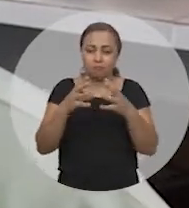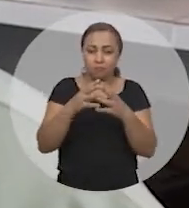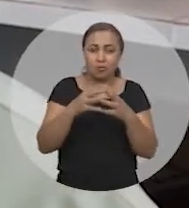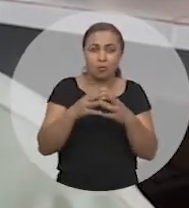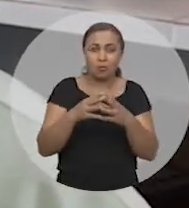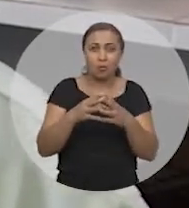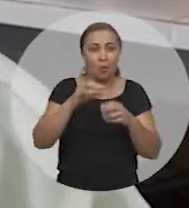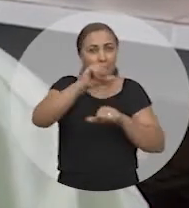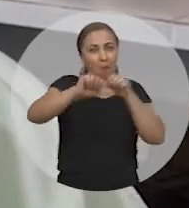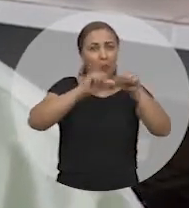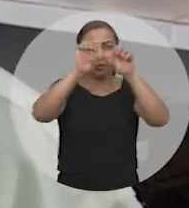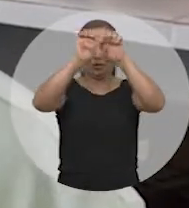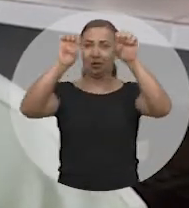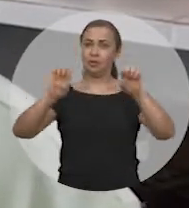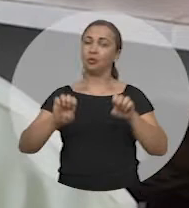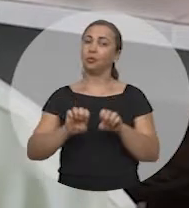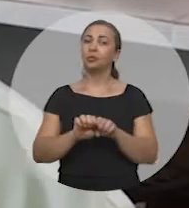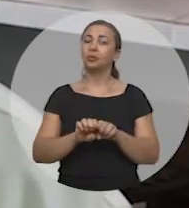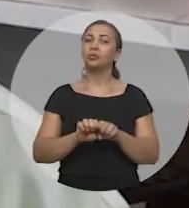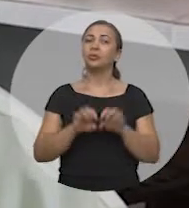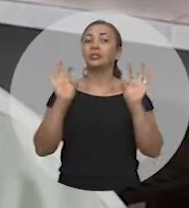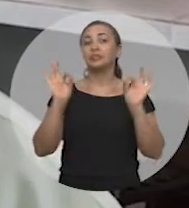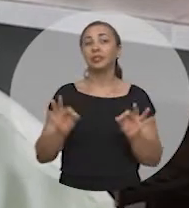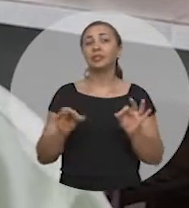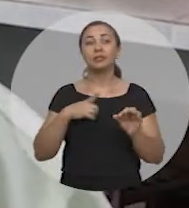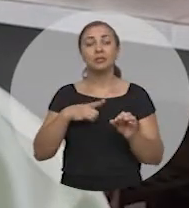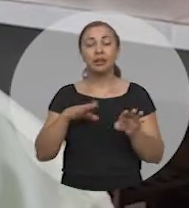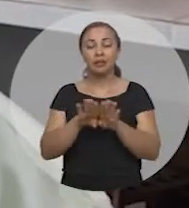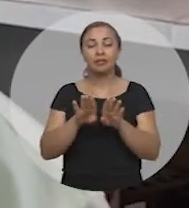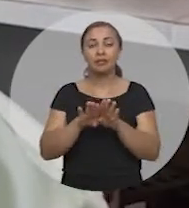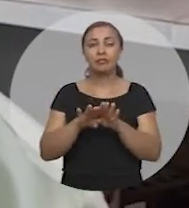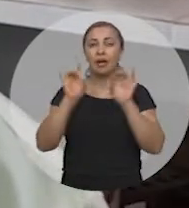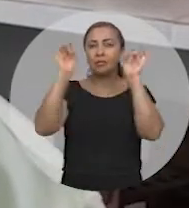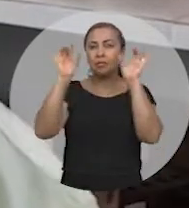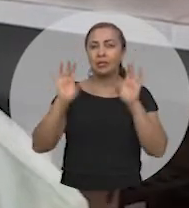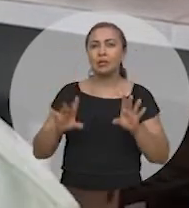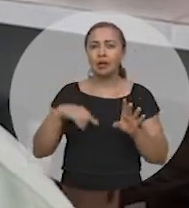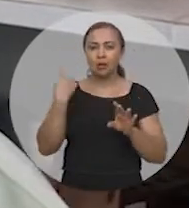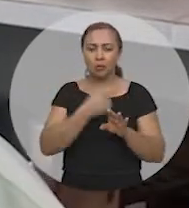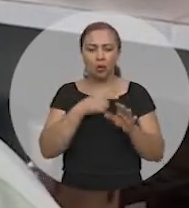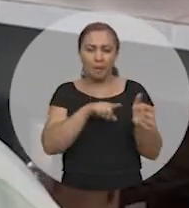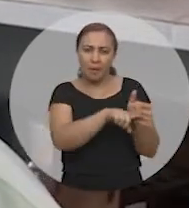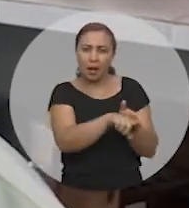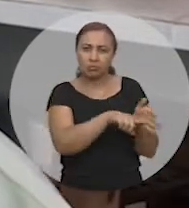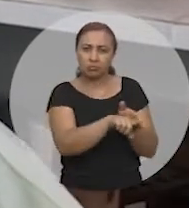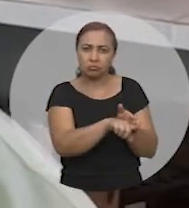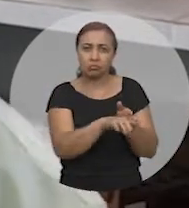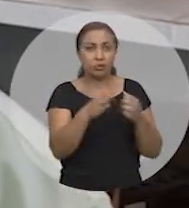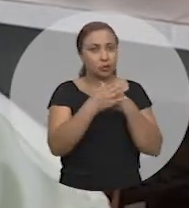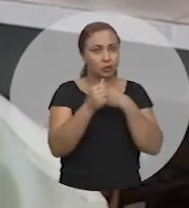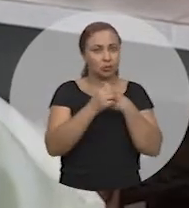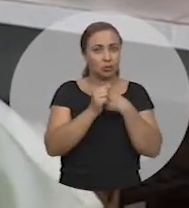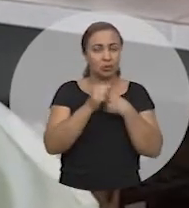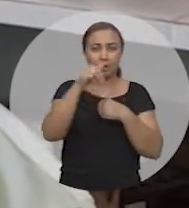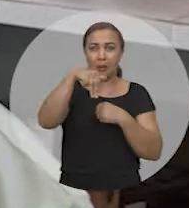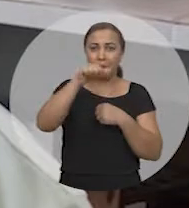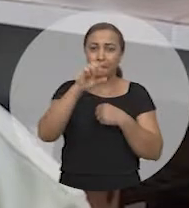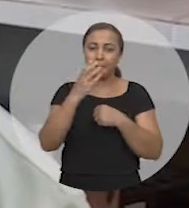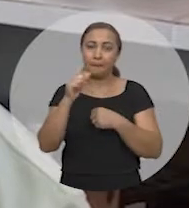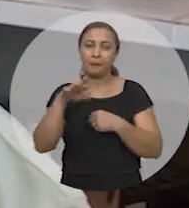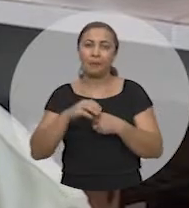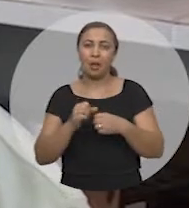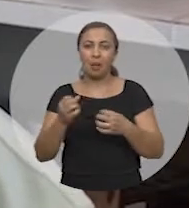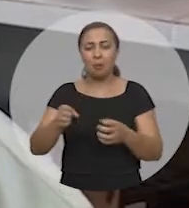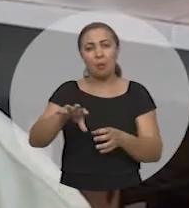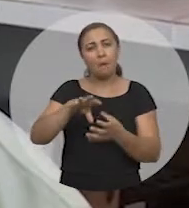em algum grupo farmacofórico modificando a estrutura certo ele a tem um mecanismo Pessoal esse que nós pesquisamos que é chamado o